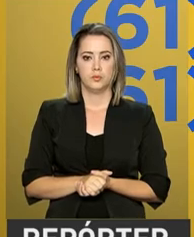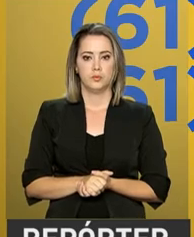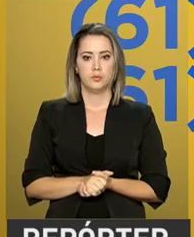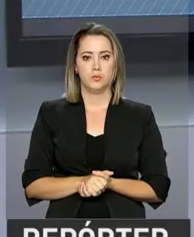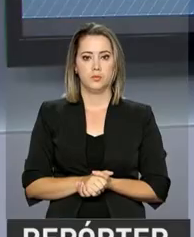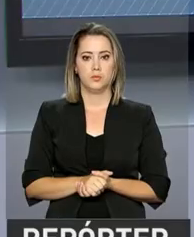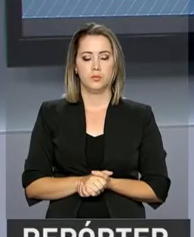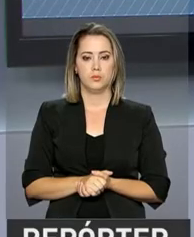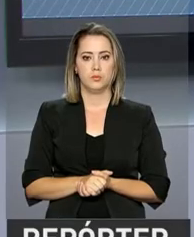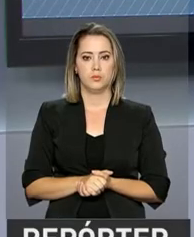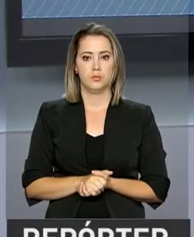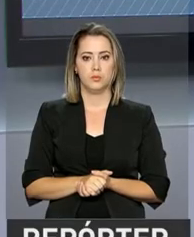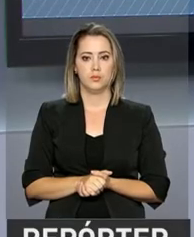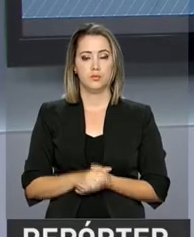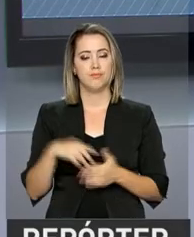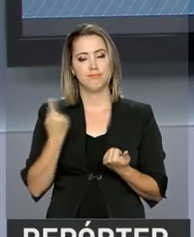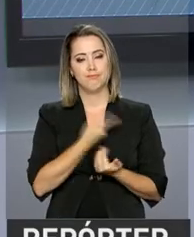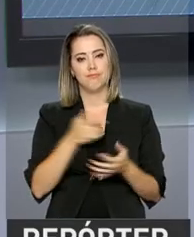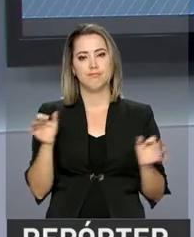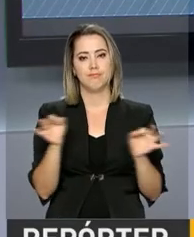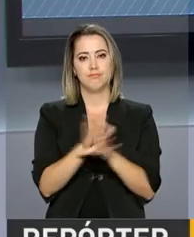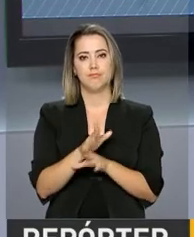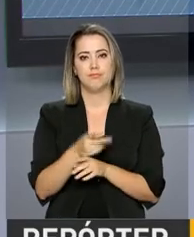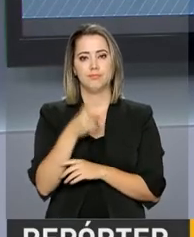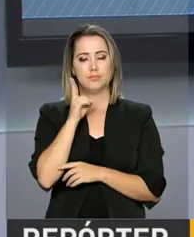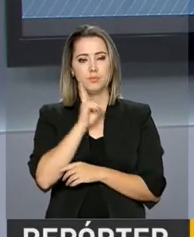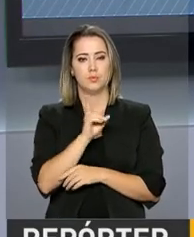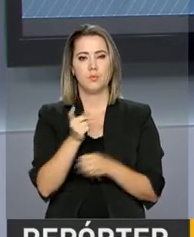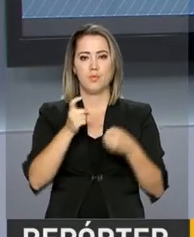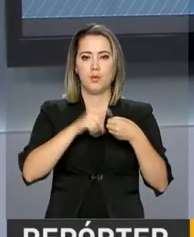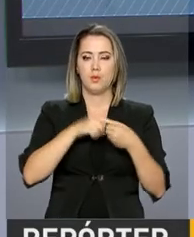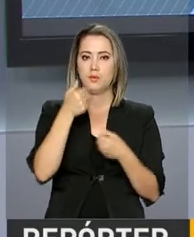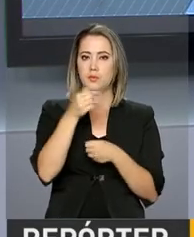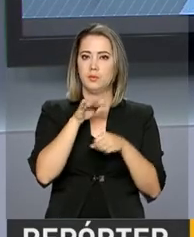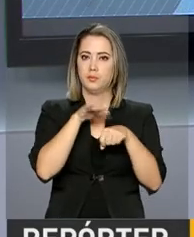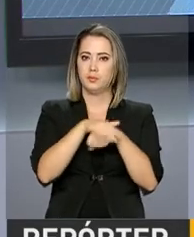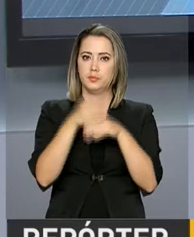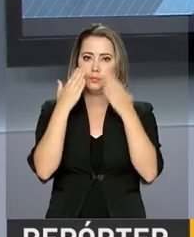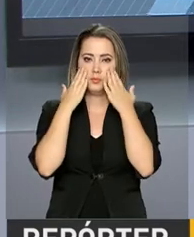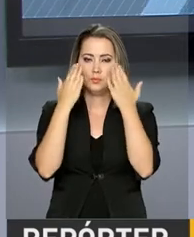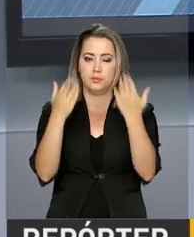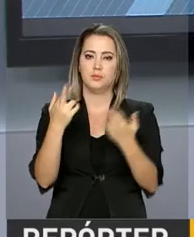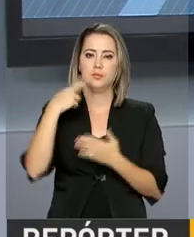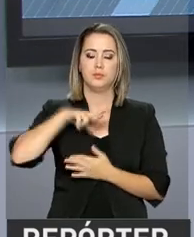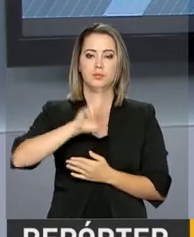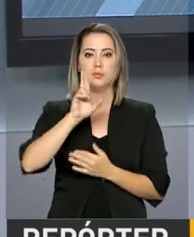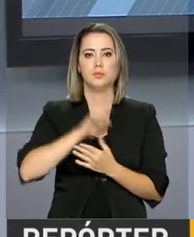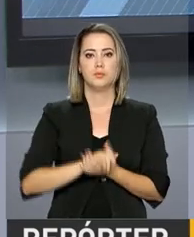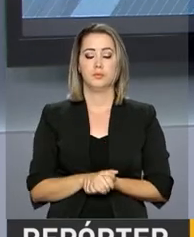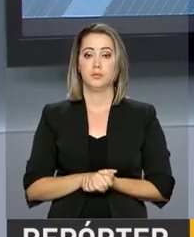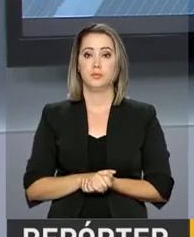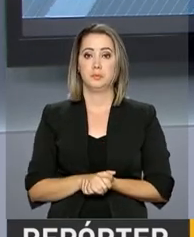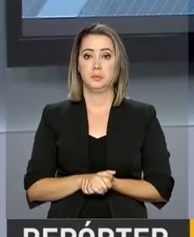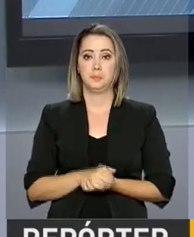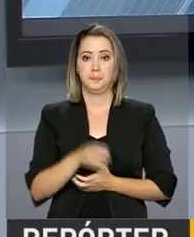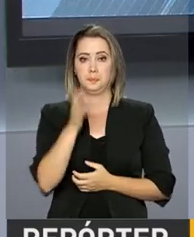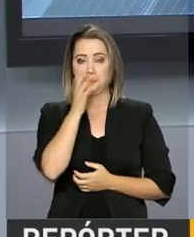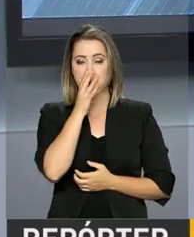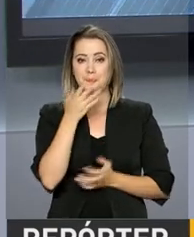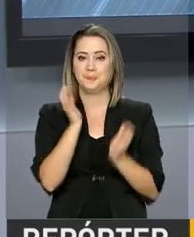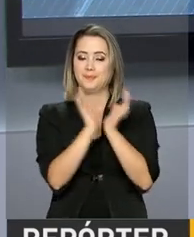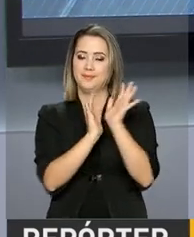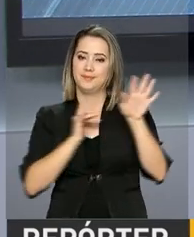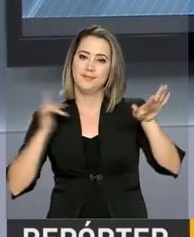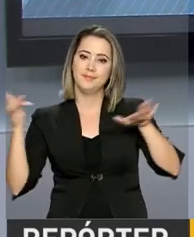6 nós ficamos por aqui voltaremos a sete da noite na próxima edição do repórter nbr você pode acompanhar